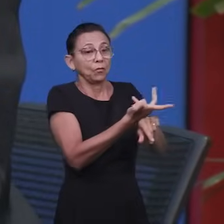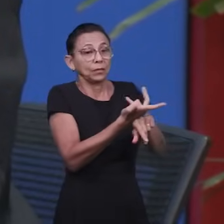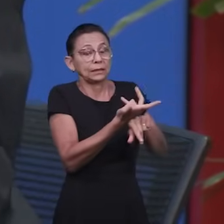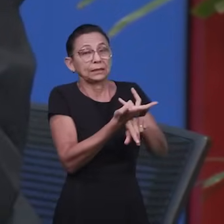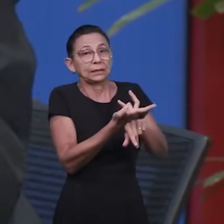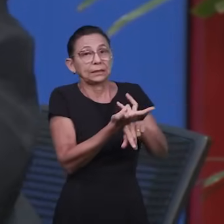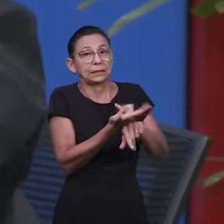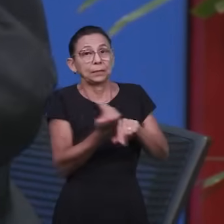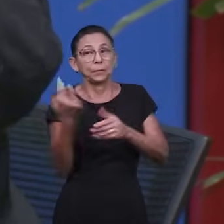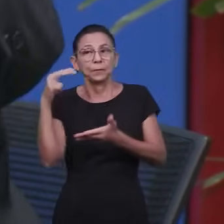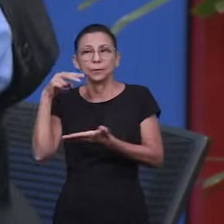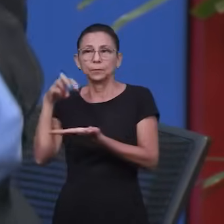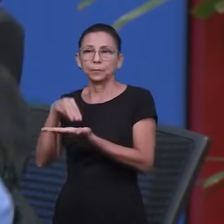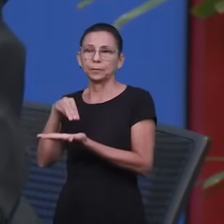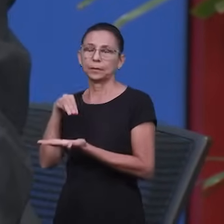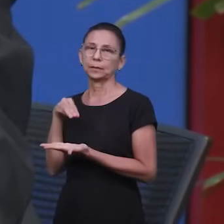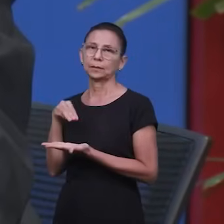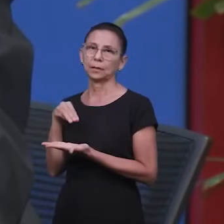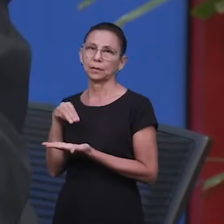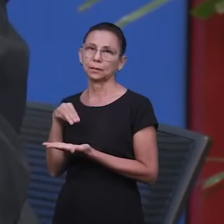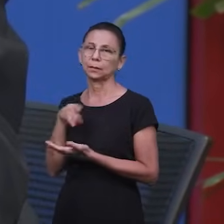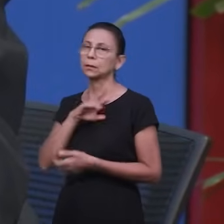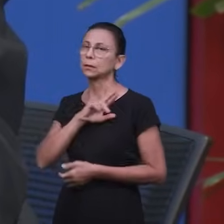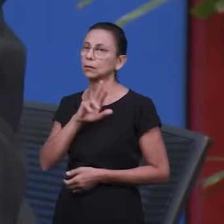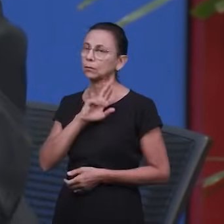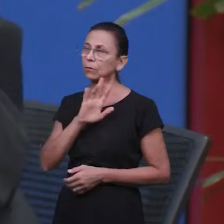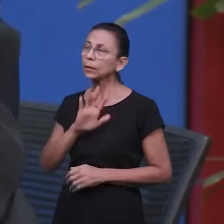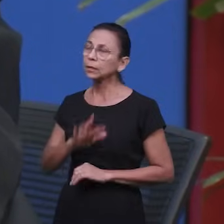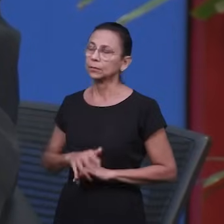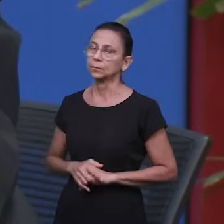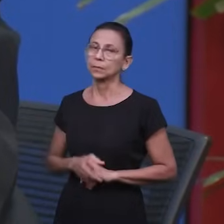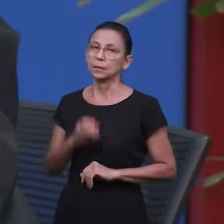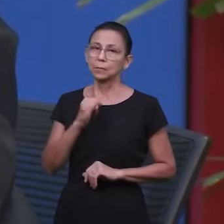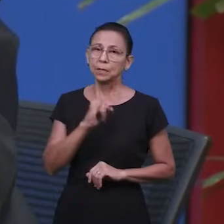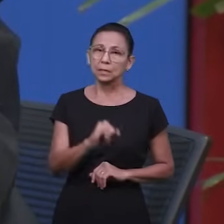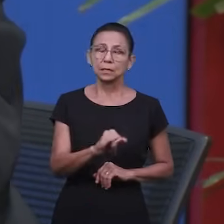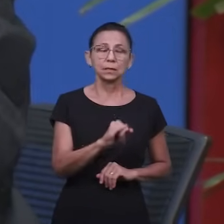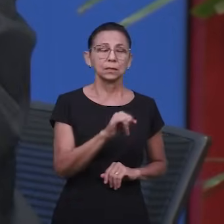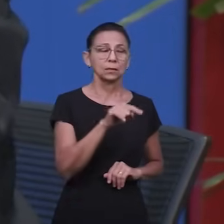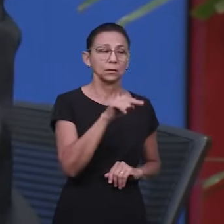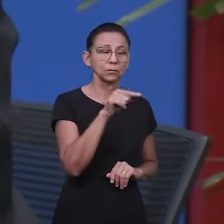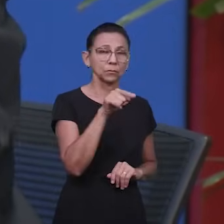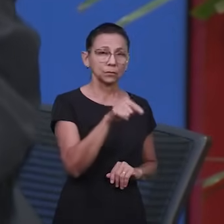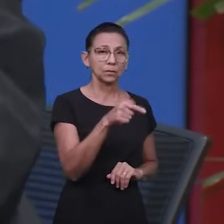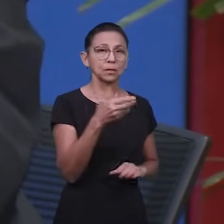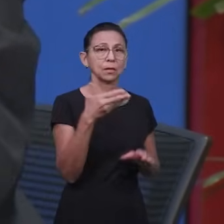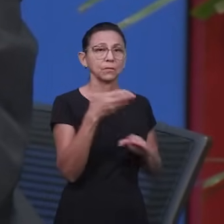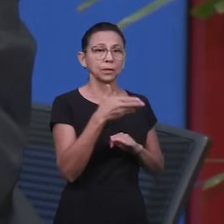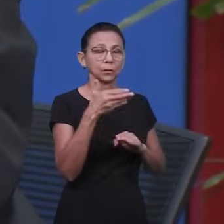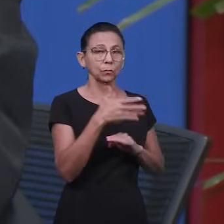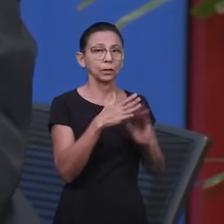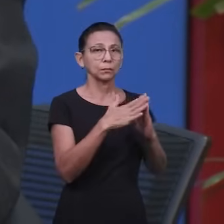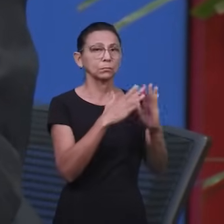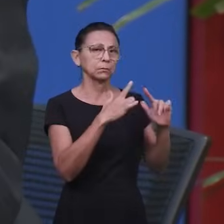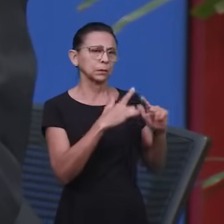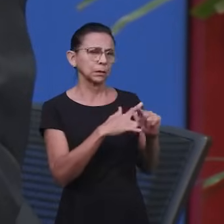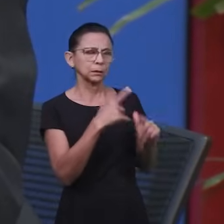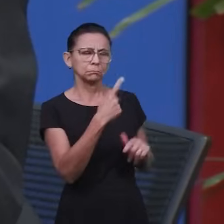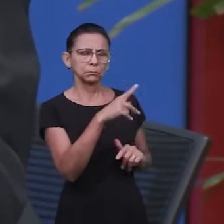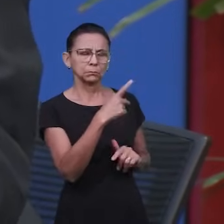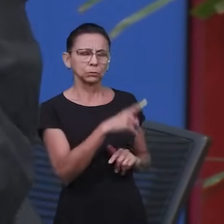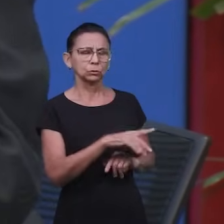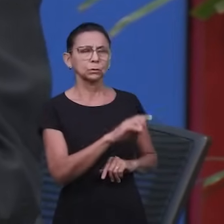Maranata, os pastores, seja nos cultos presenciais e no 0800,